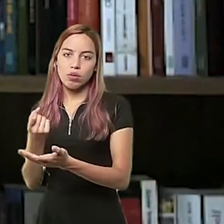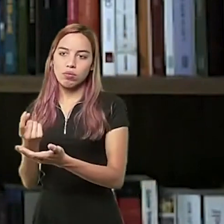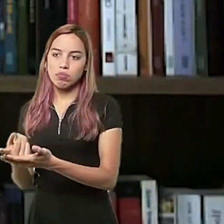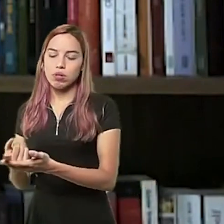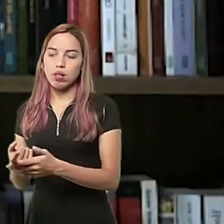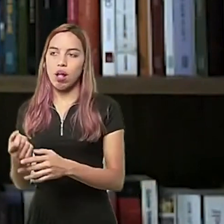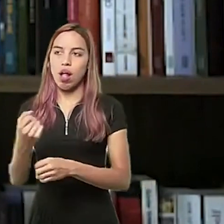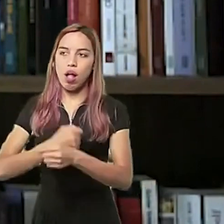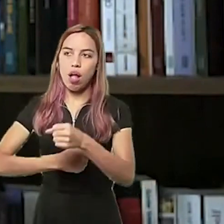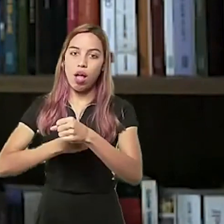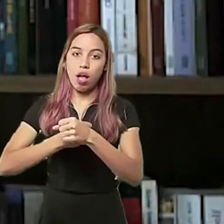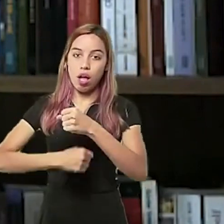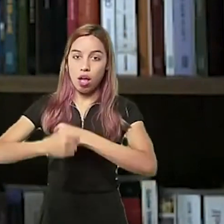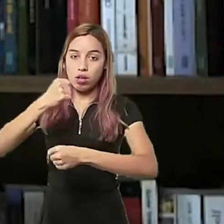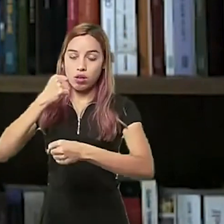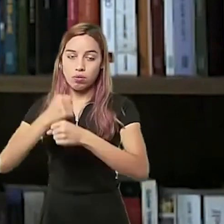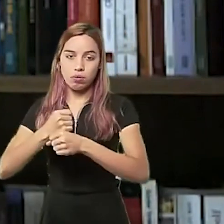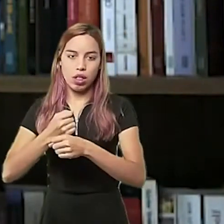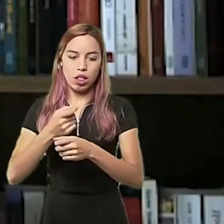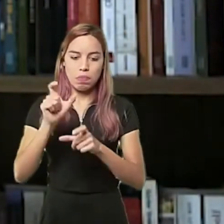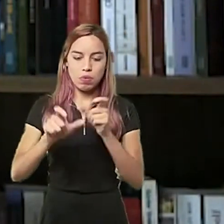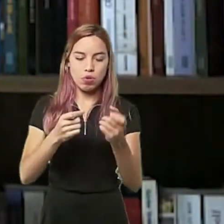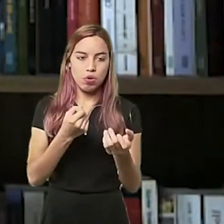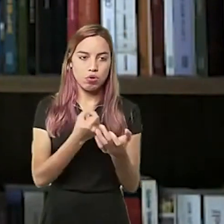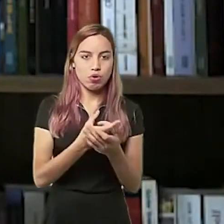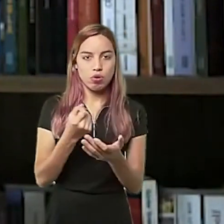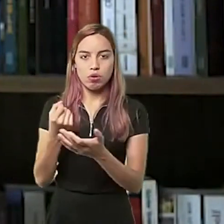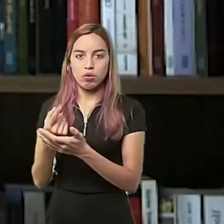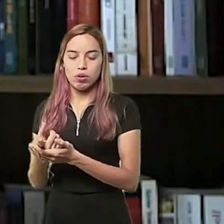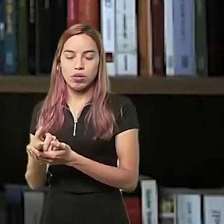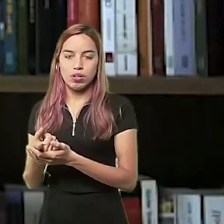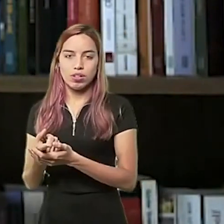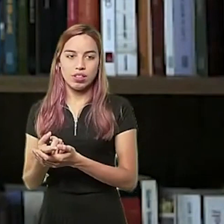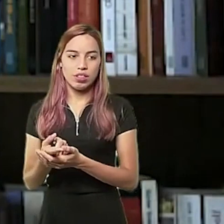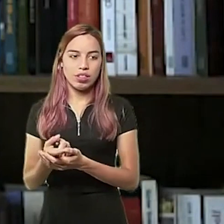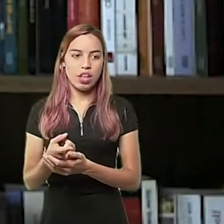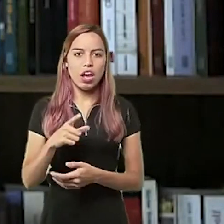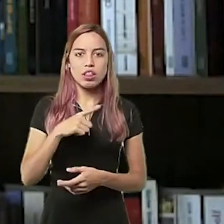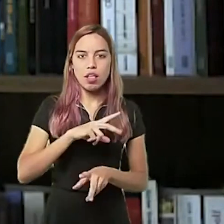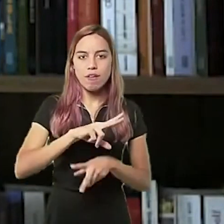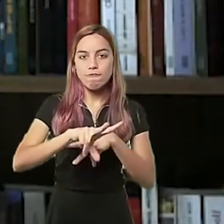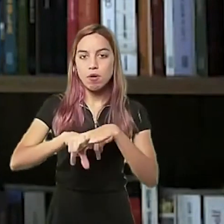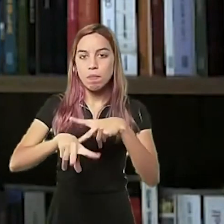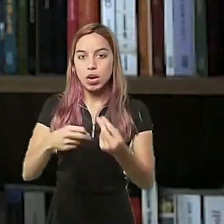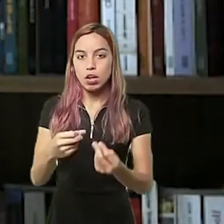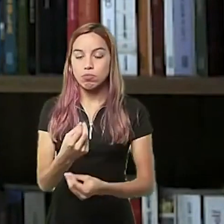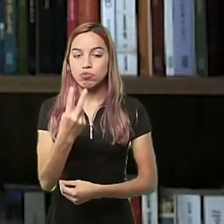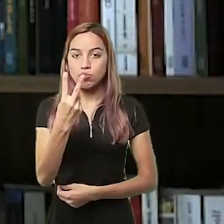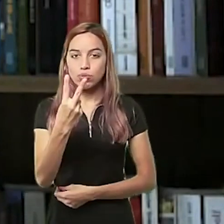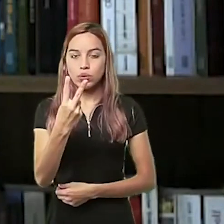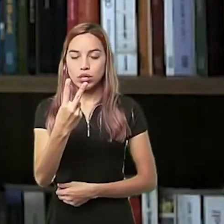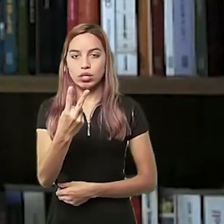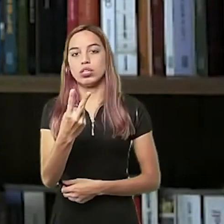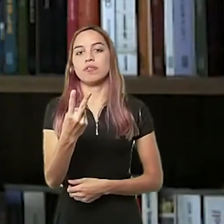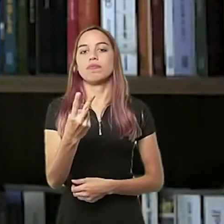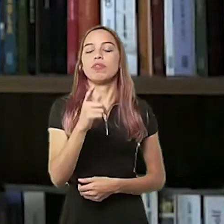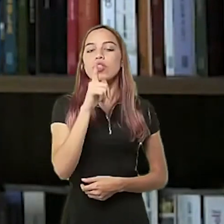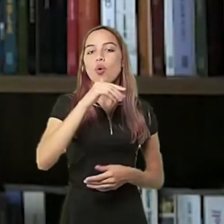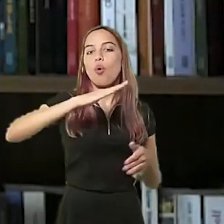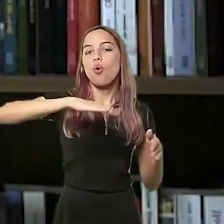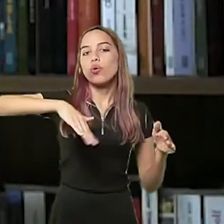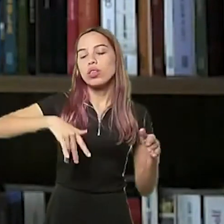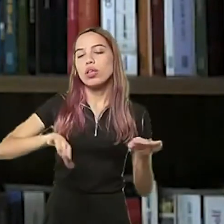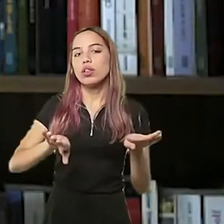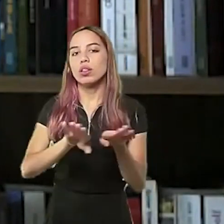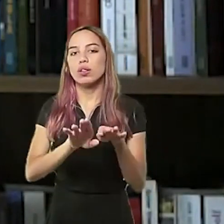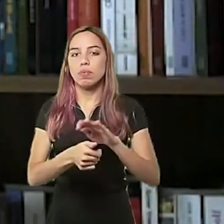2 importantes prêmios literários, que foi o Jabuti e o Oceanos, e aí teve um boom, de fato. O livro aí entrou